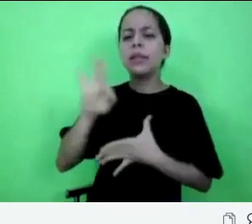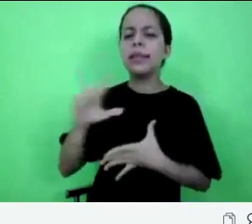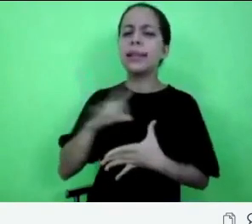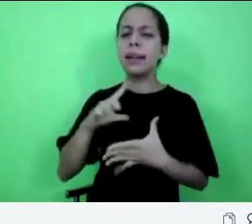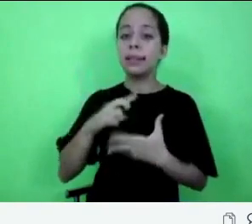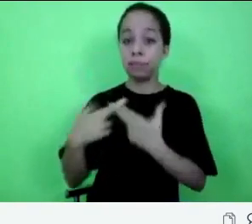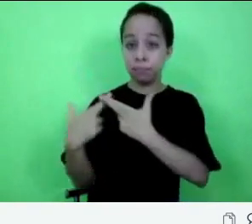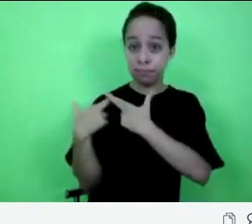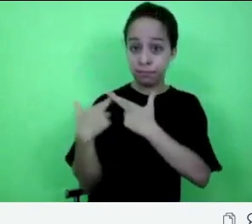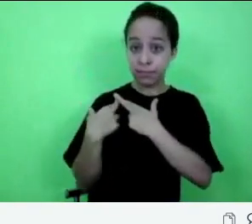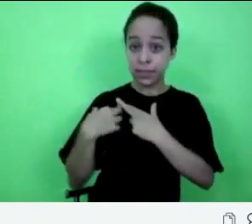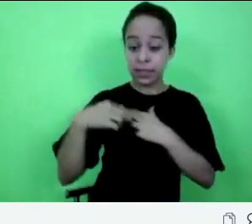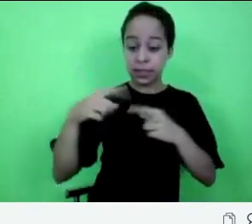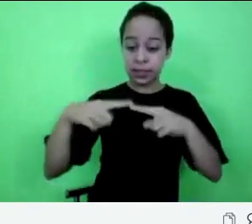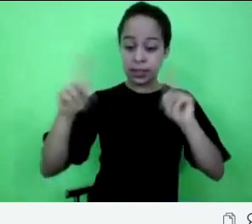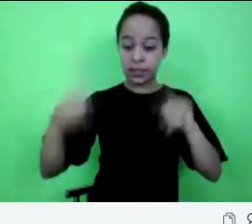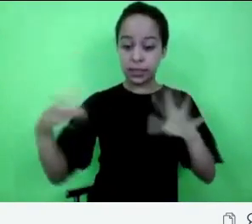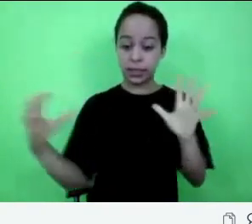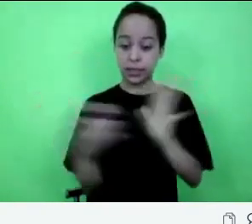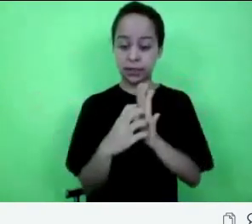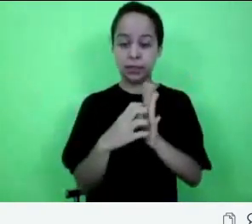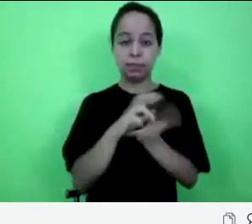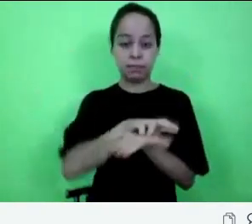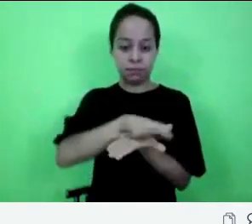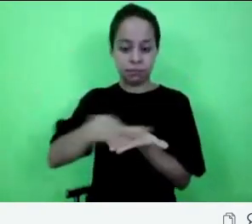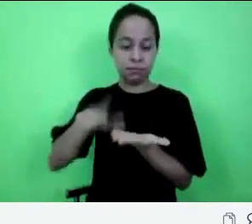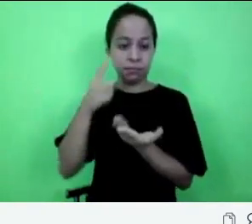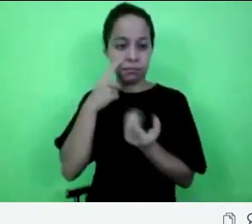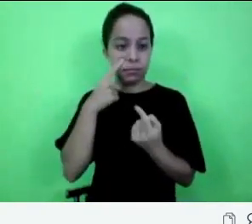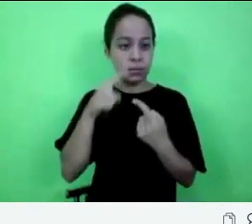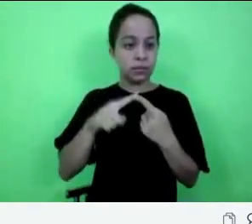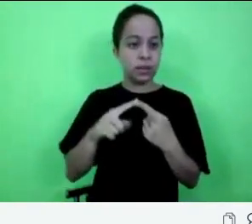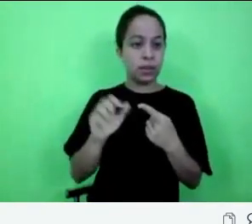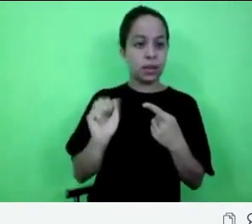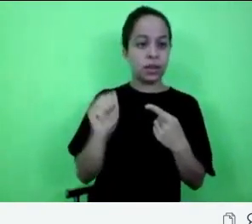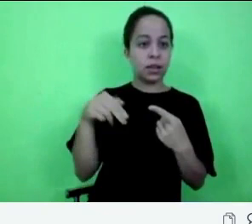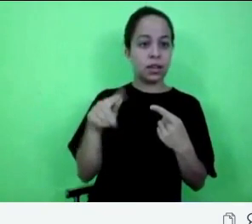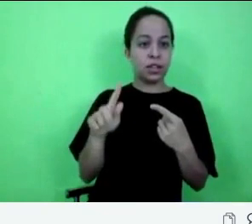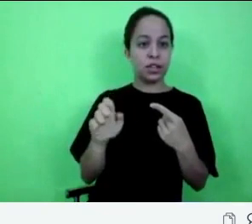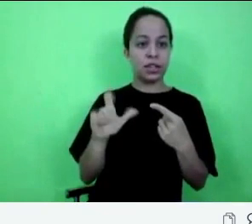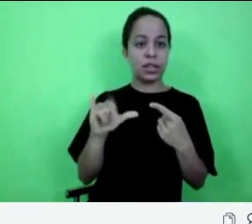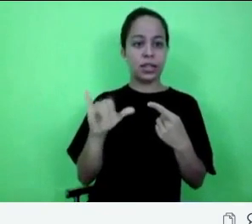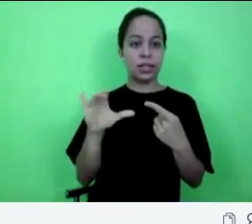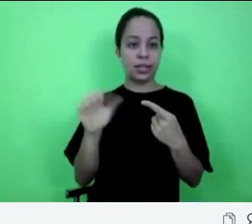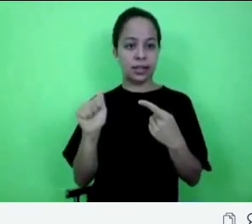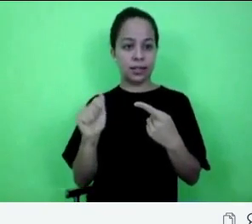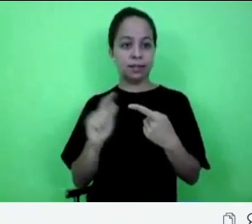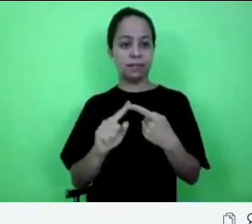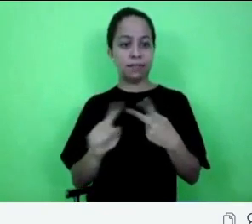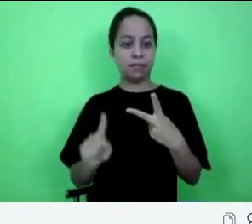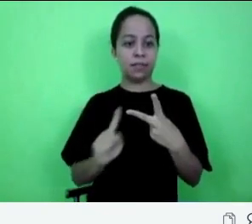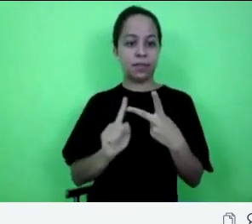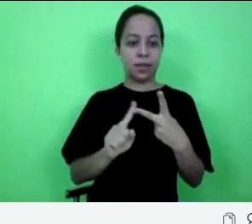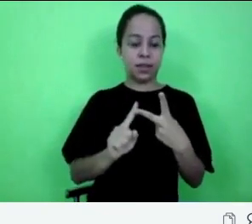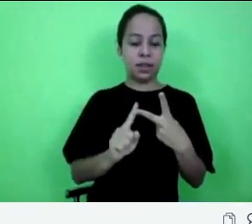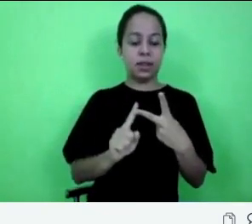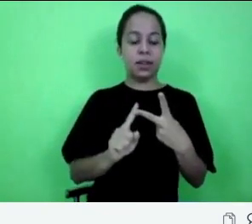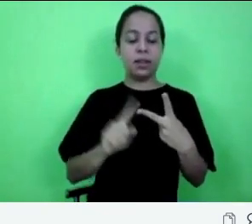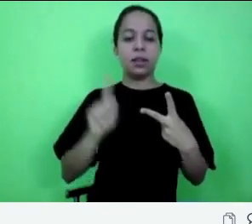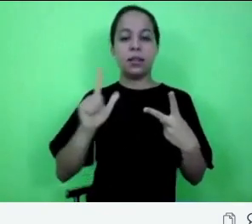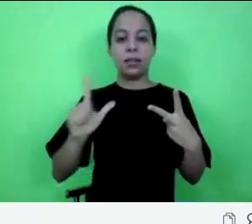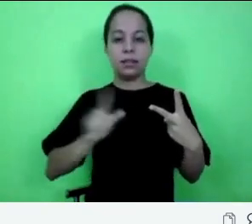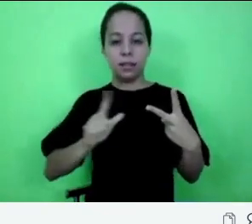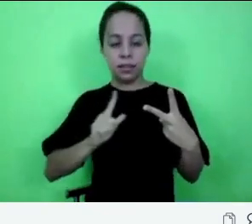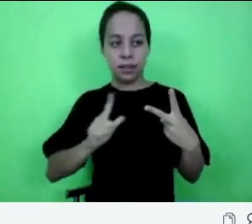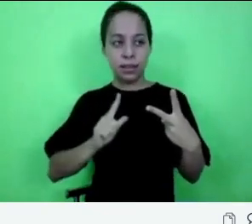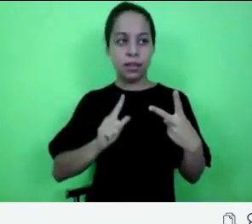responsabilidade dos seguintes servidores: eu, Angélica Andrade, Alexandro Silva, e com a participação das intérpretes